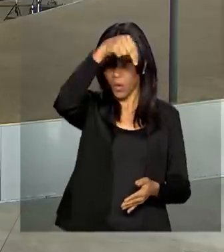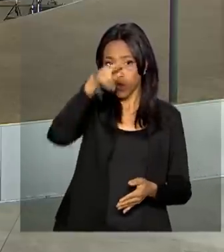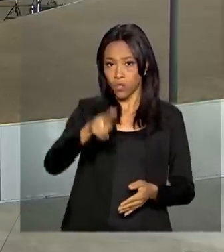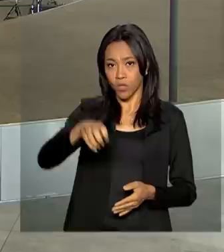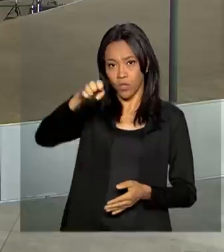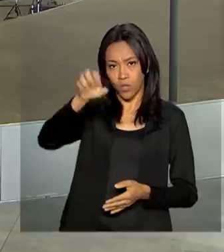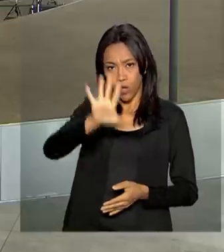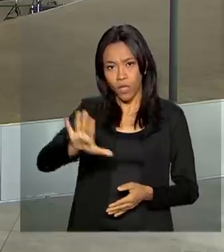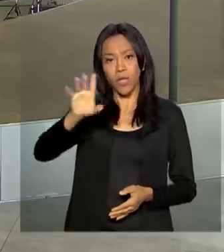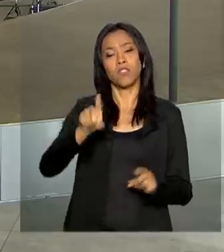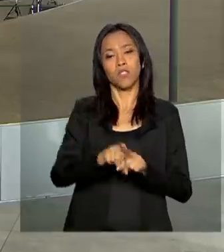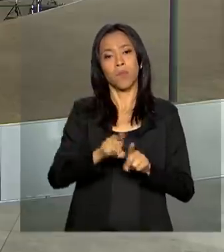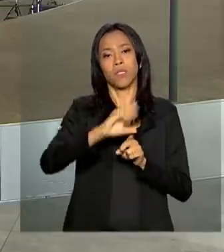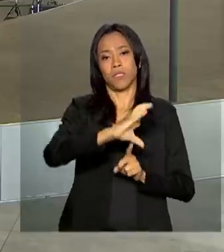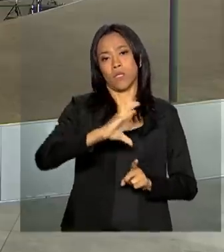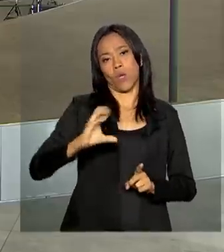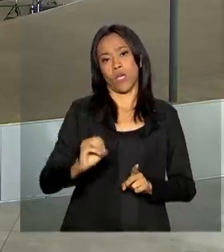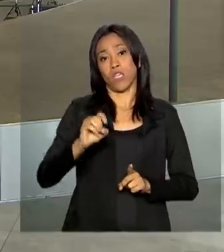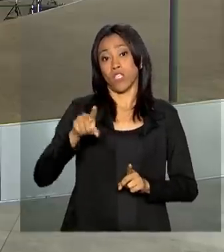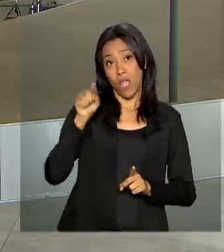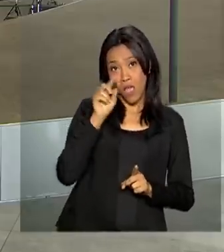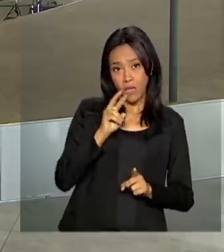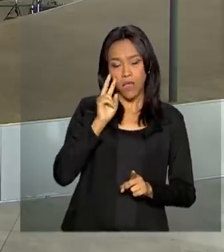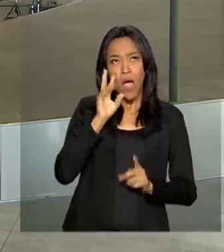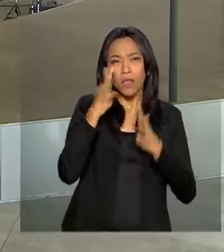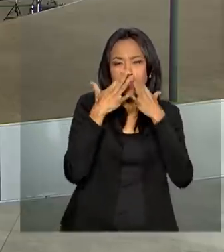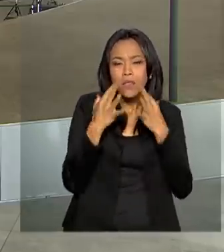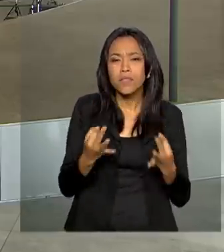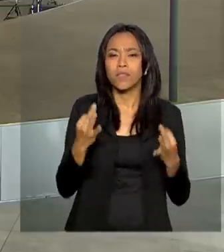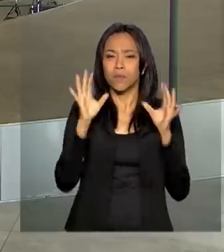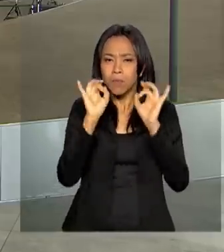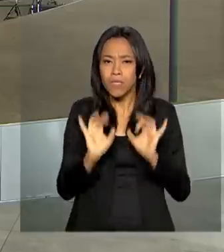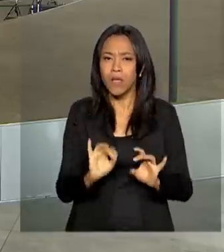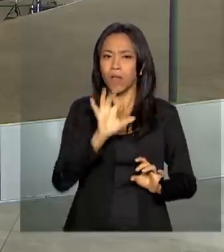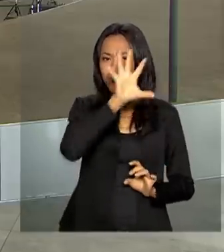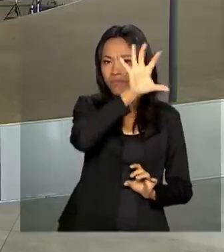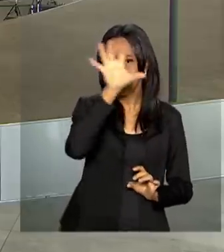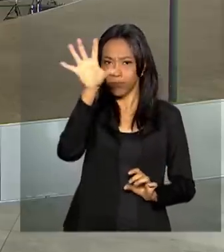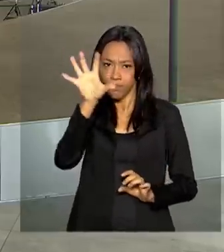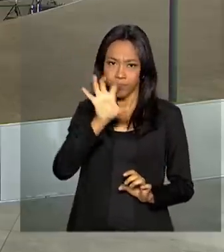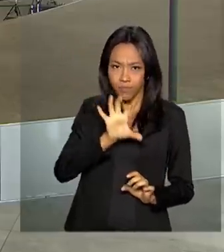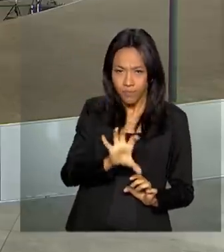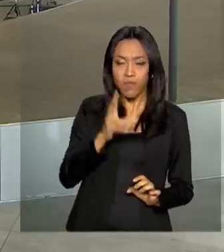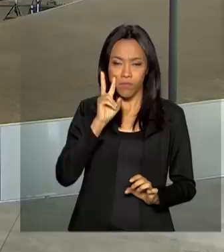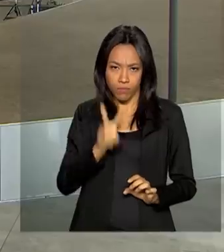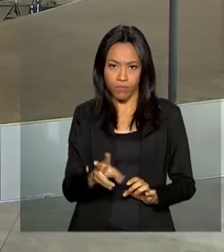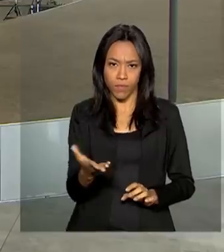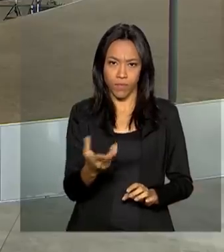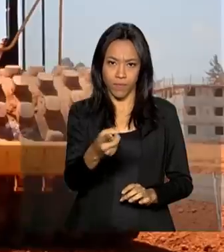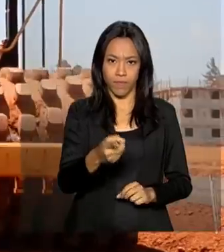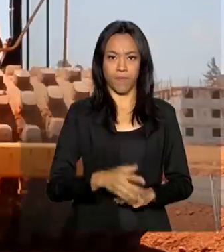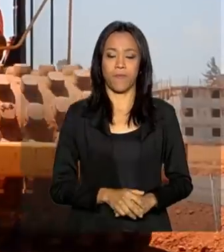Centro-Oeste vão receber a partir de agora uma atenção especial. Vamos assistir na reportagem.